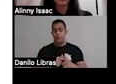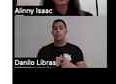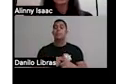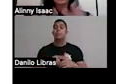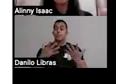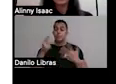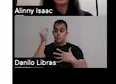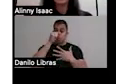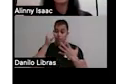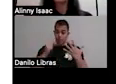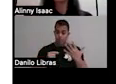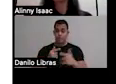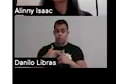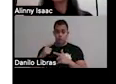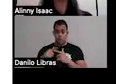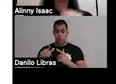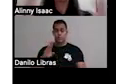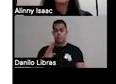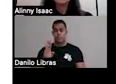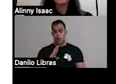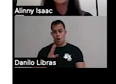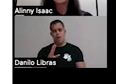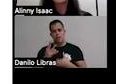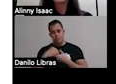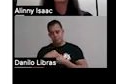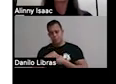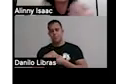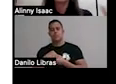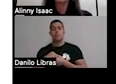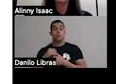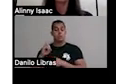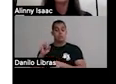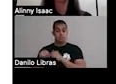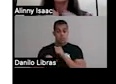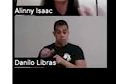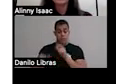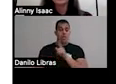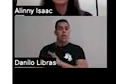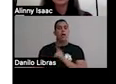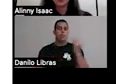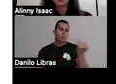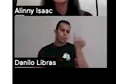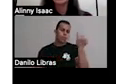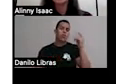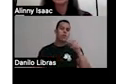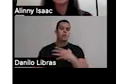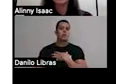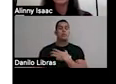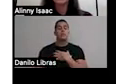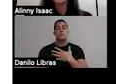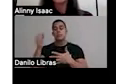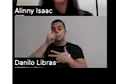esses fatores biológicos, alterações desses fatores, eles são importantes para desencadear esses sintomas, né,